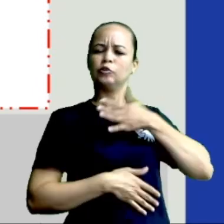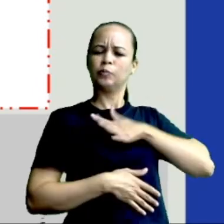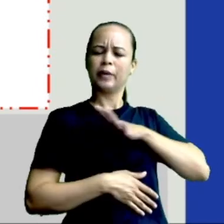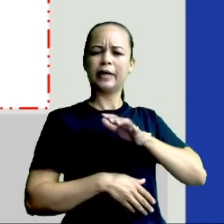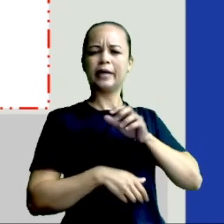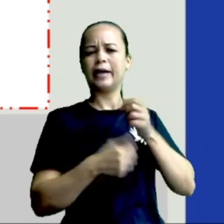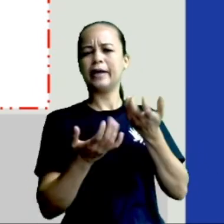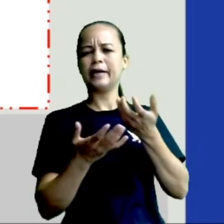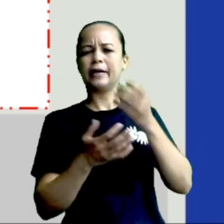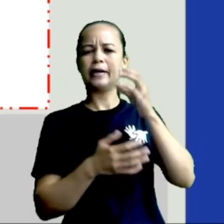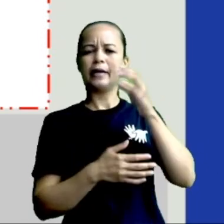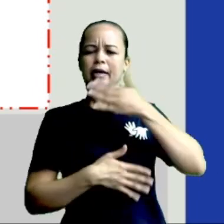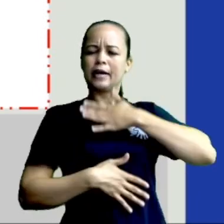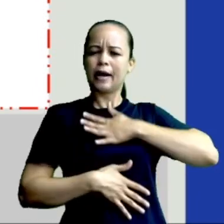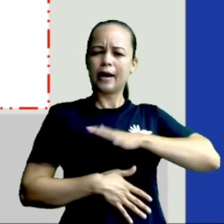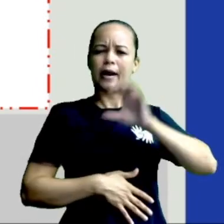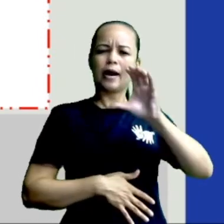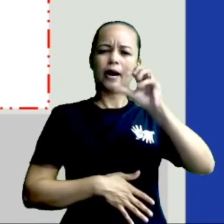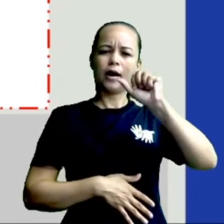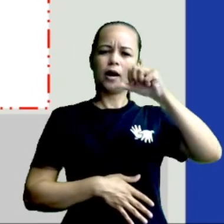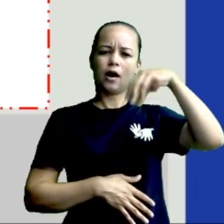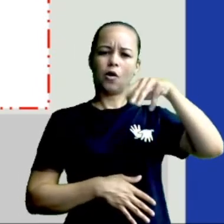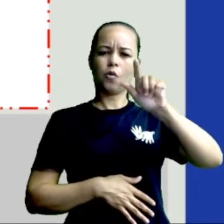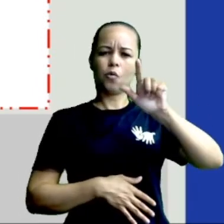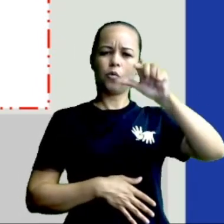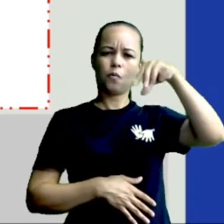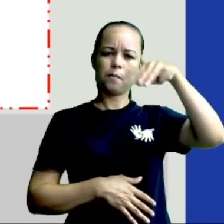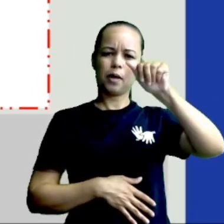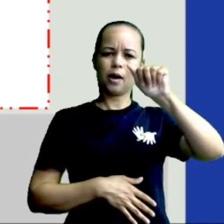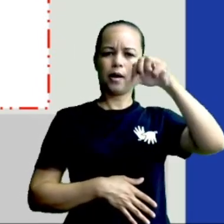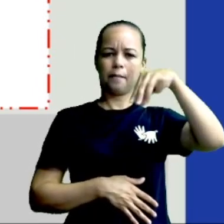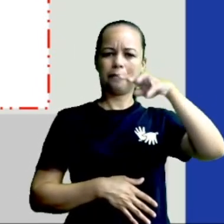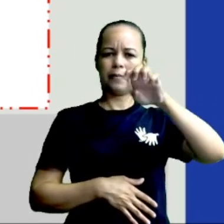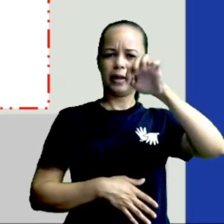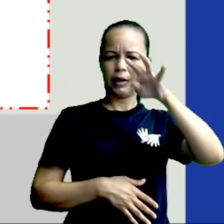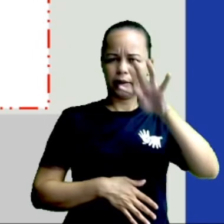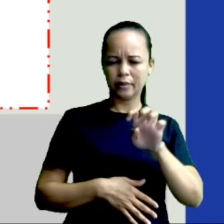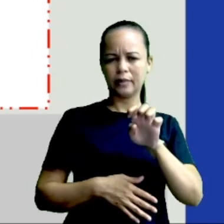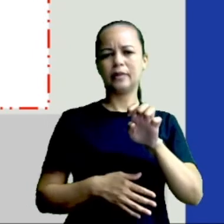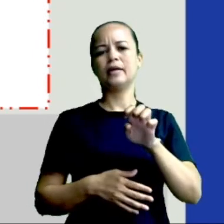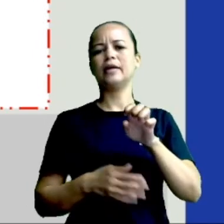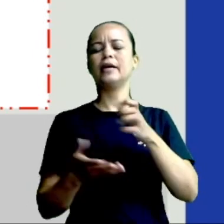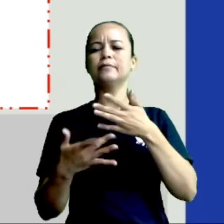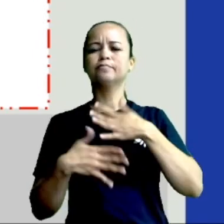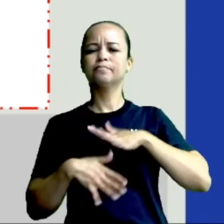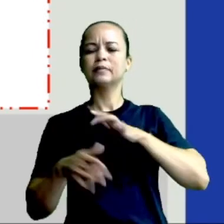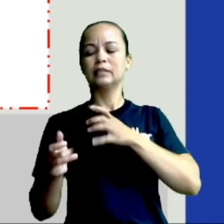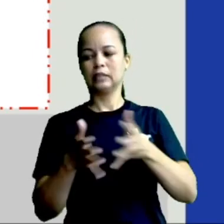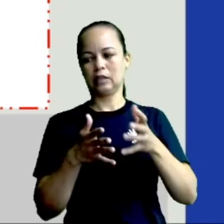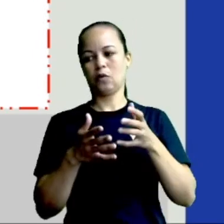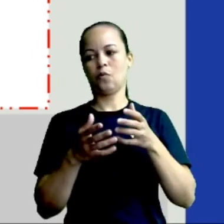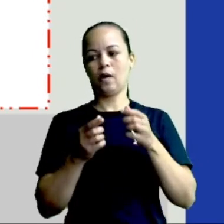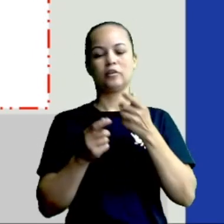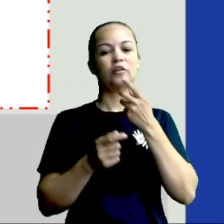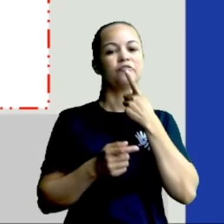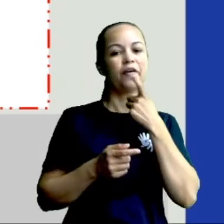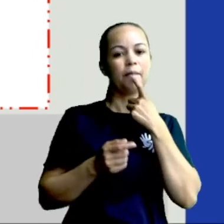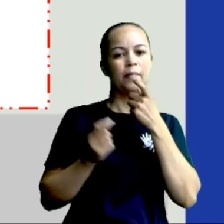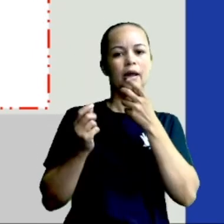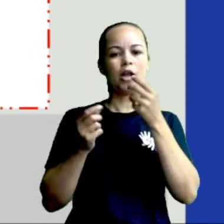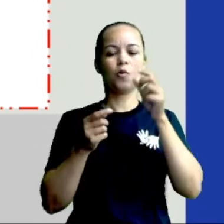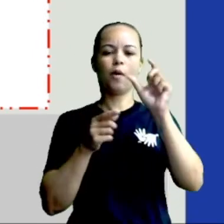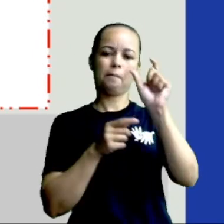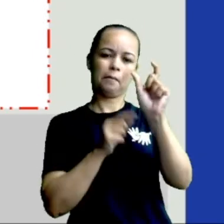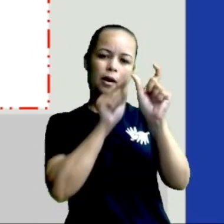tranquilamente o desfecho do caso. Mas olha aí a repetição. Isso empobrece o nosso texto. Então, por isso que fica desse modo. Mesma